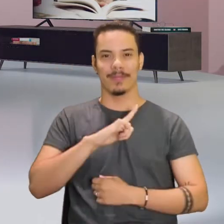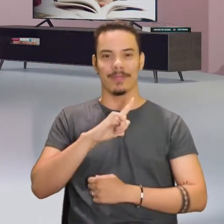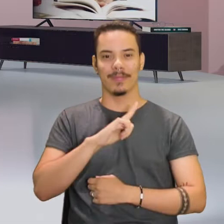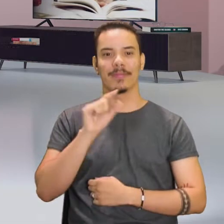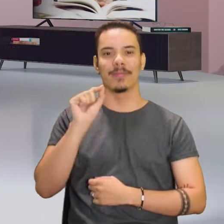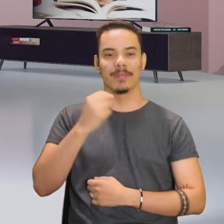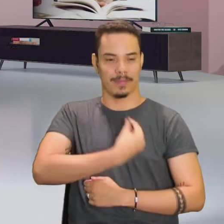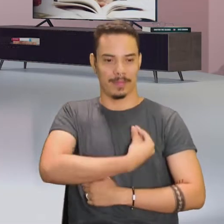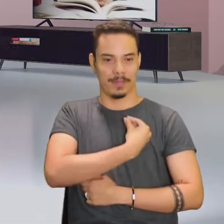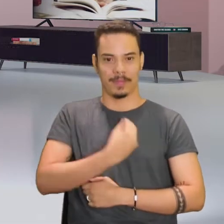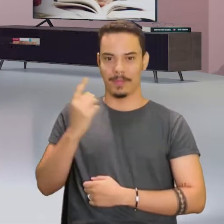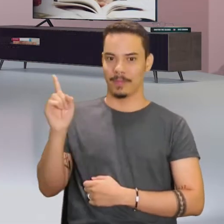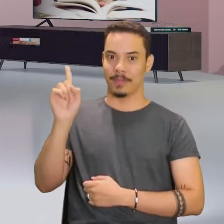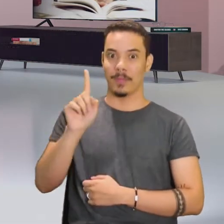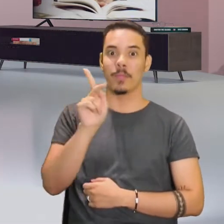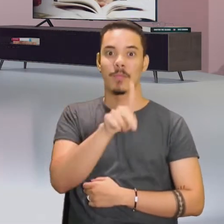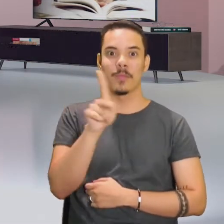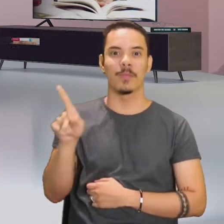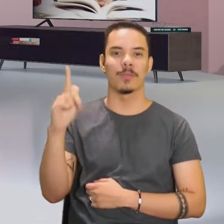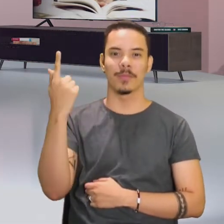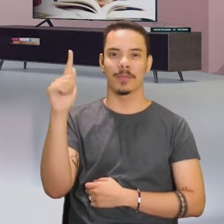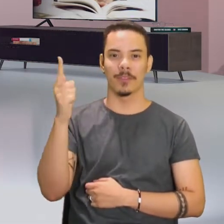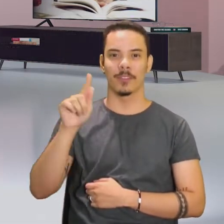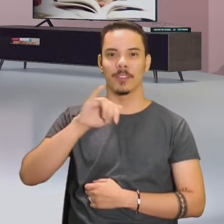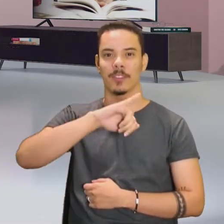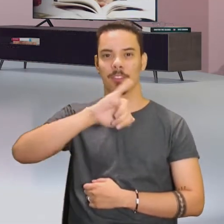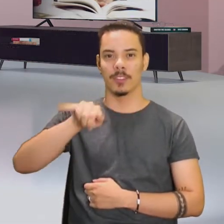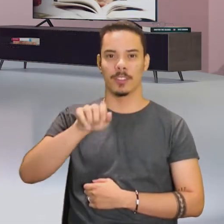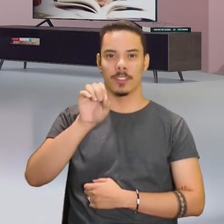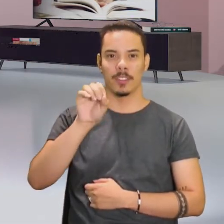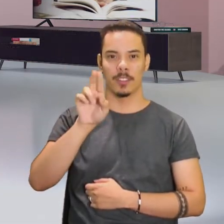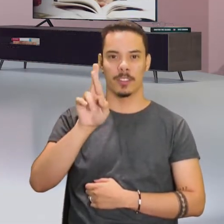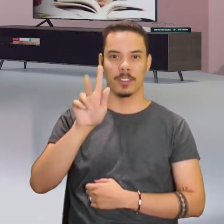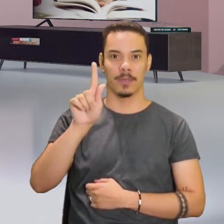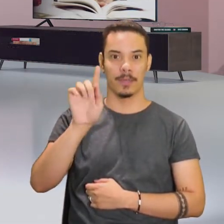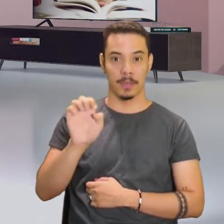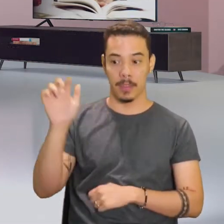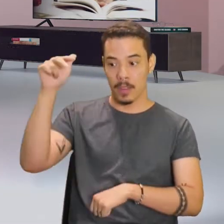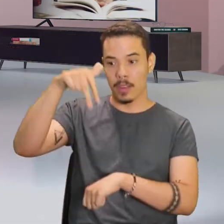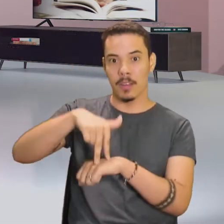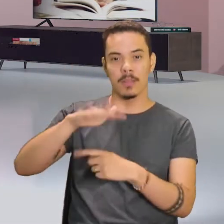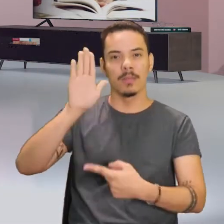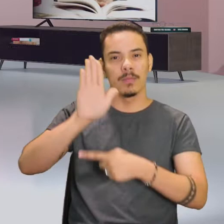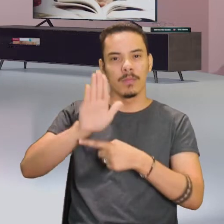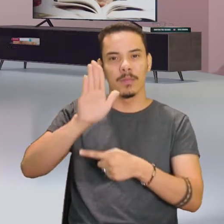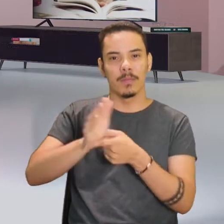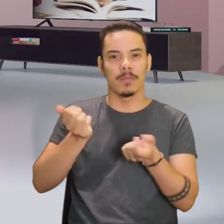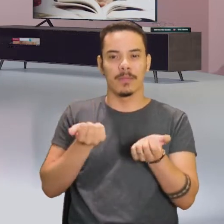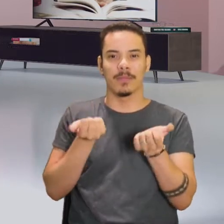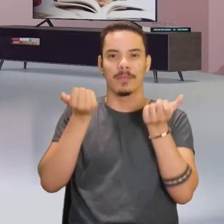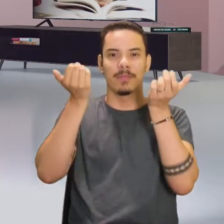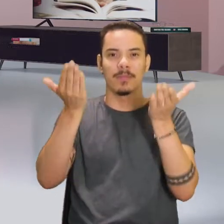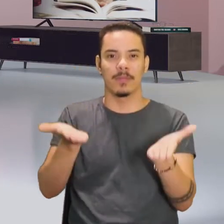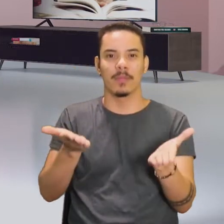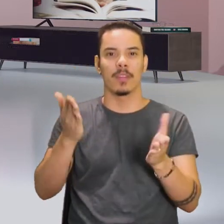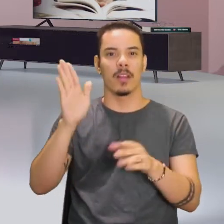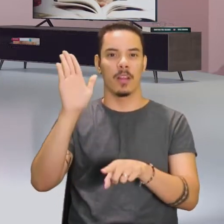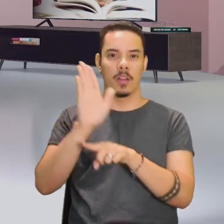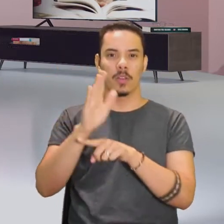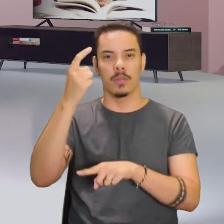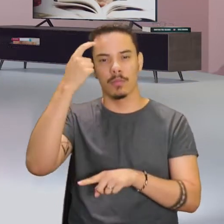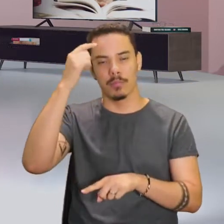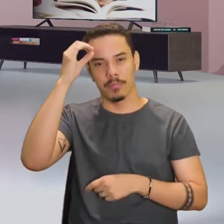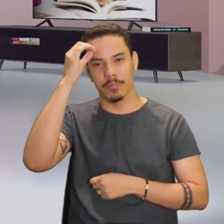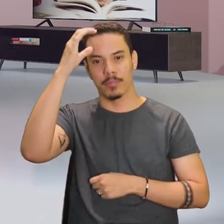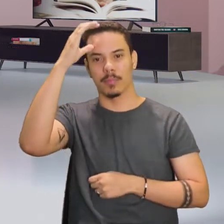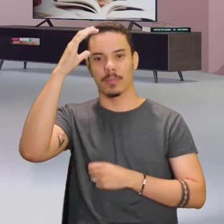a presença do nosso geógrafo, o professor Jorge, veio para contribuir. Olha aí, tá certo?